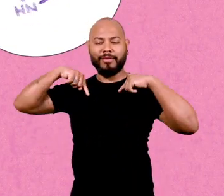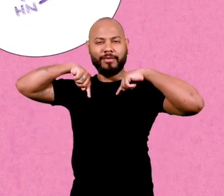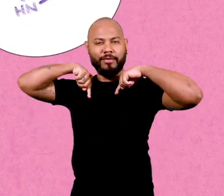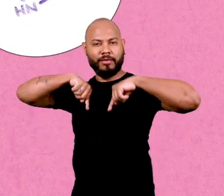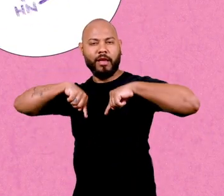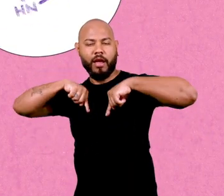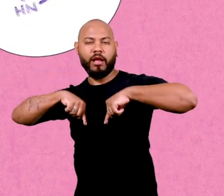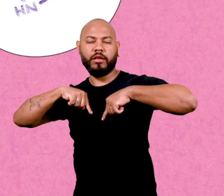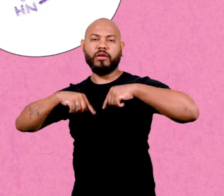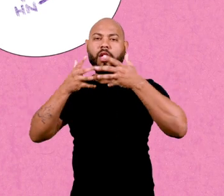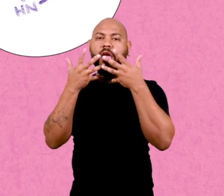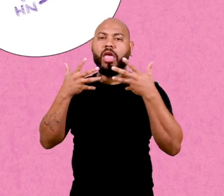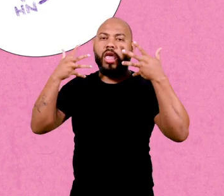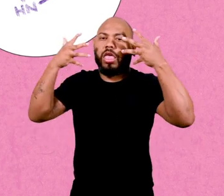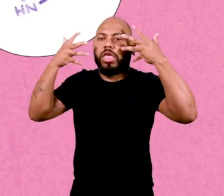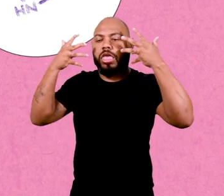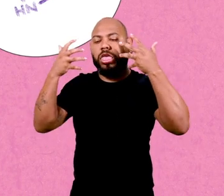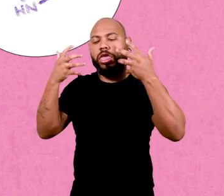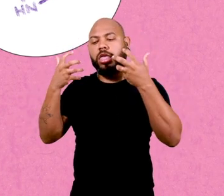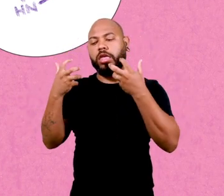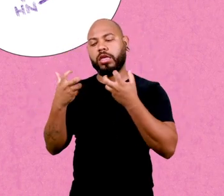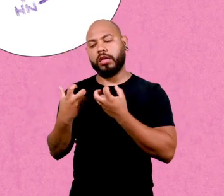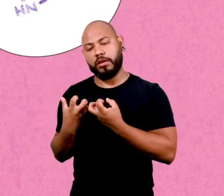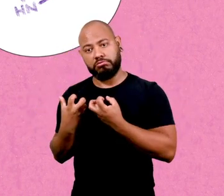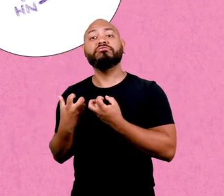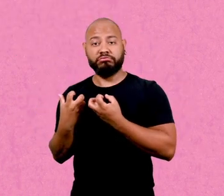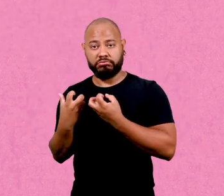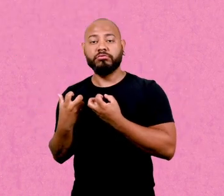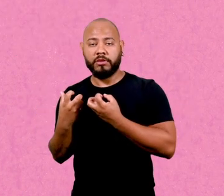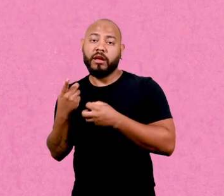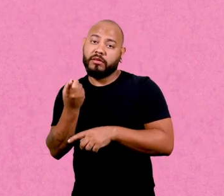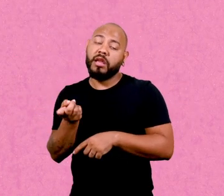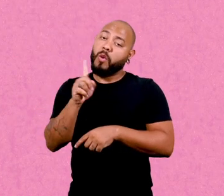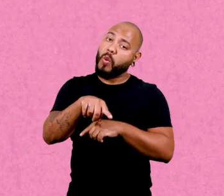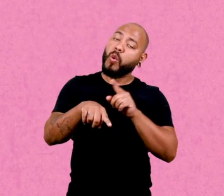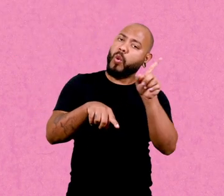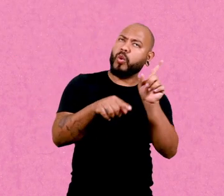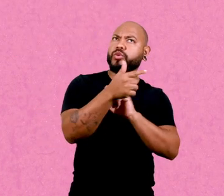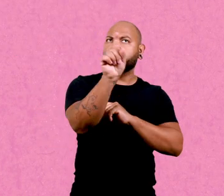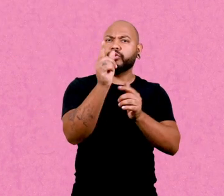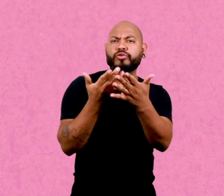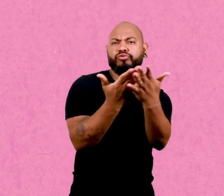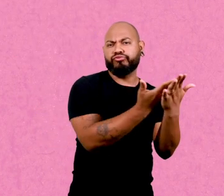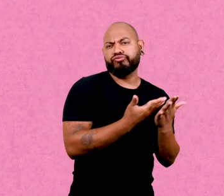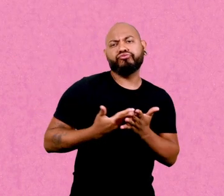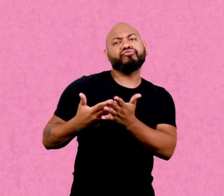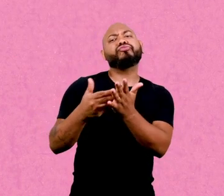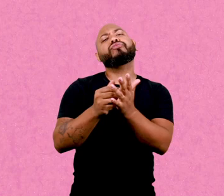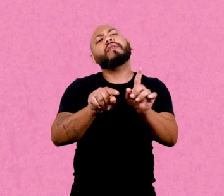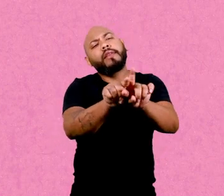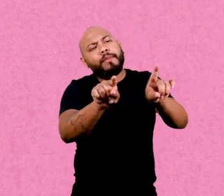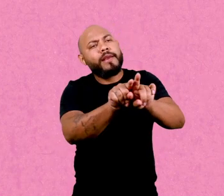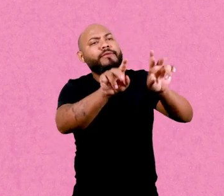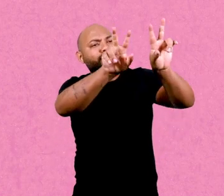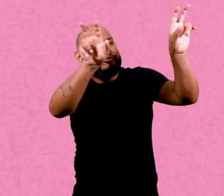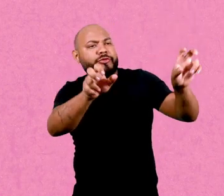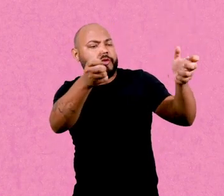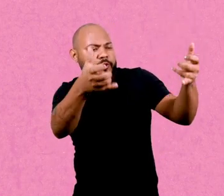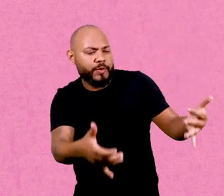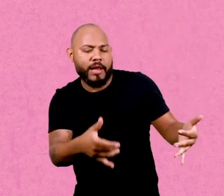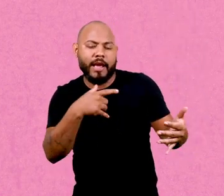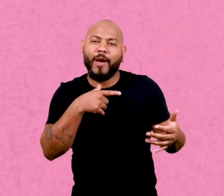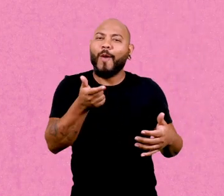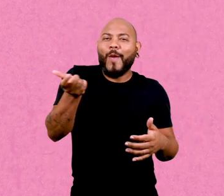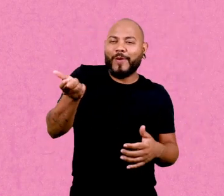da serotonina e de outros neurotransmissores. Mas vários antidepressivos que a gente tem atualmente, eles atuam nesse mecanismo de